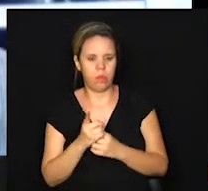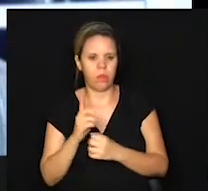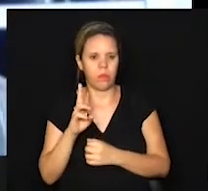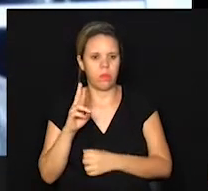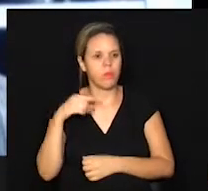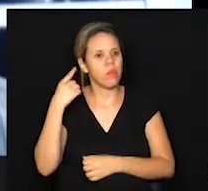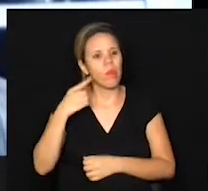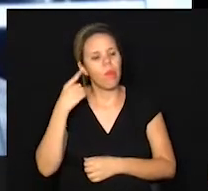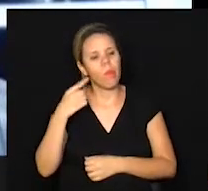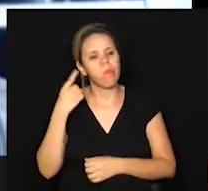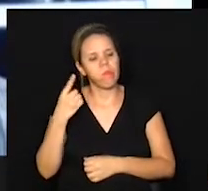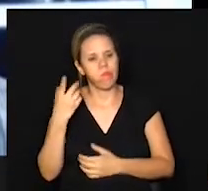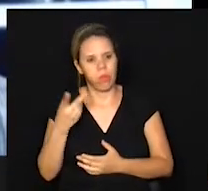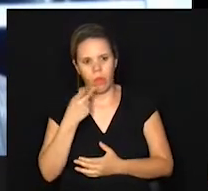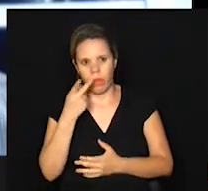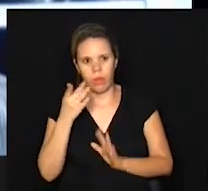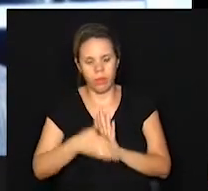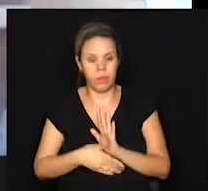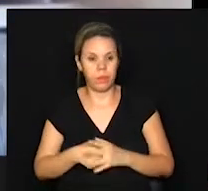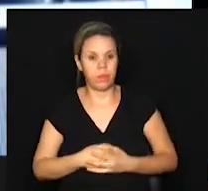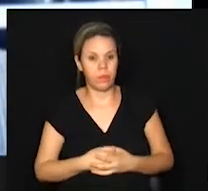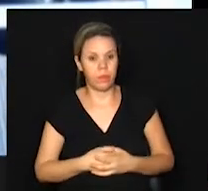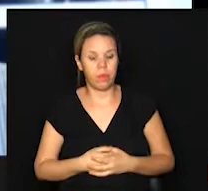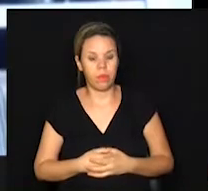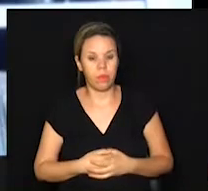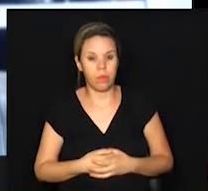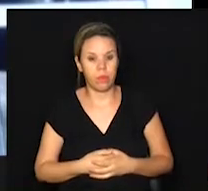que se configurou. E aí, a partir